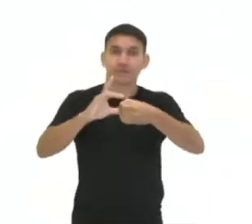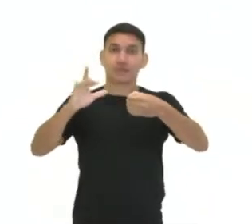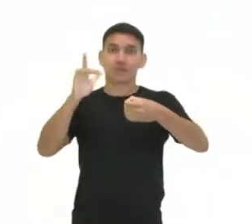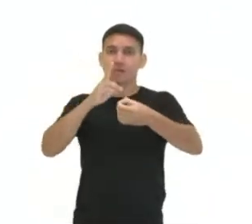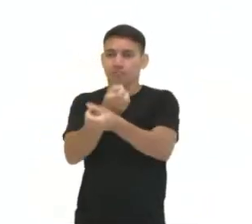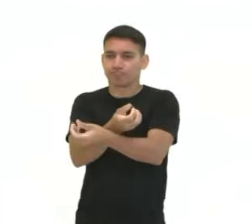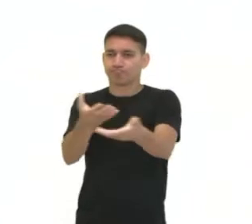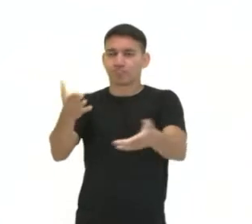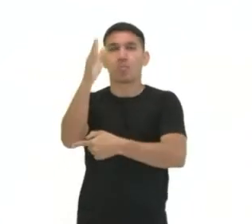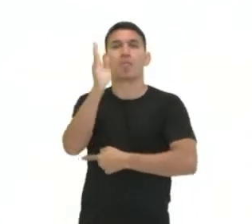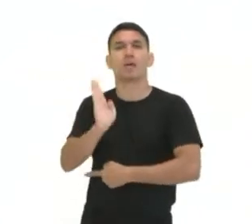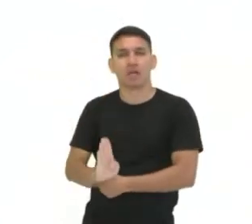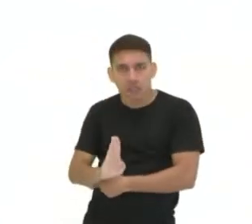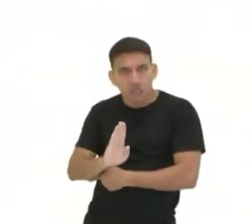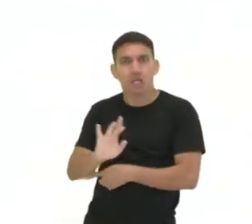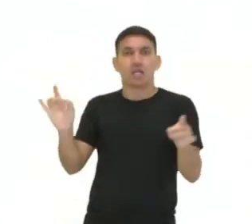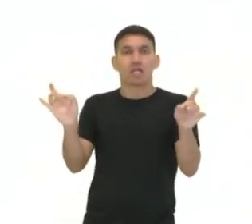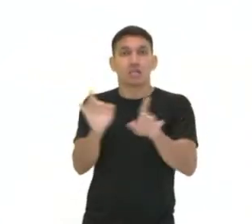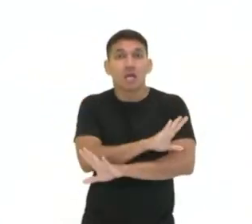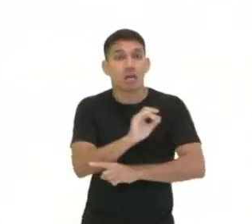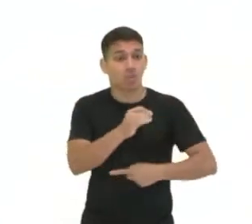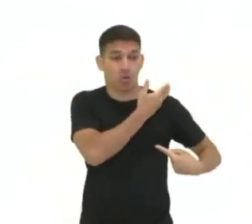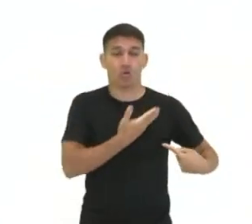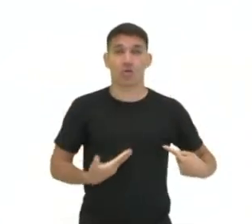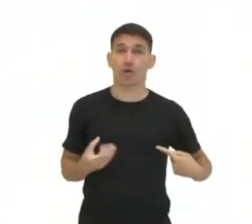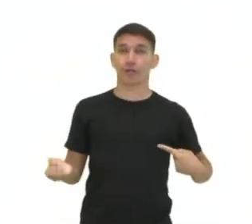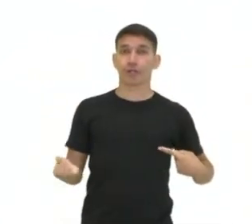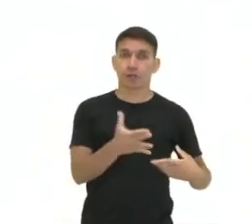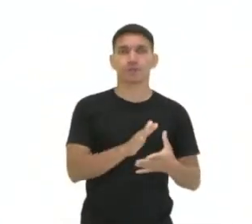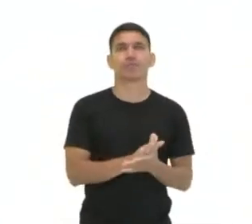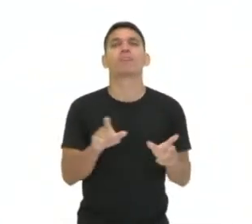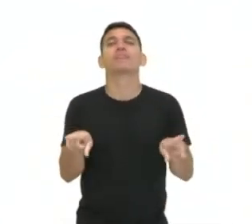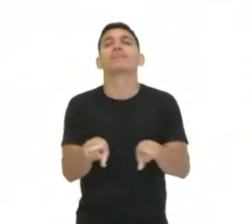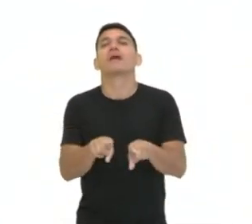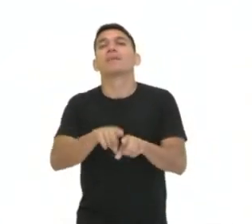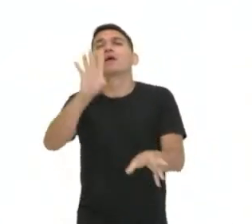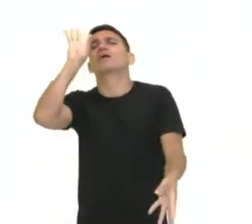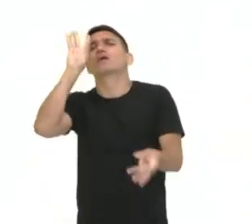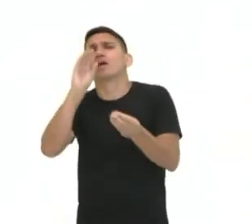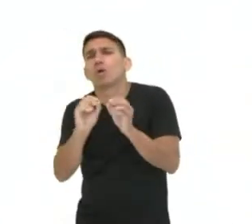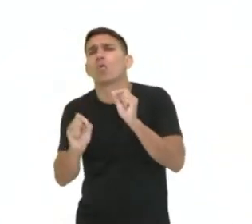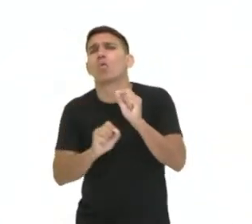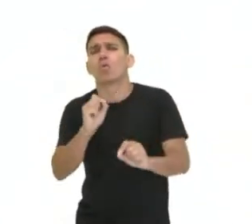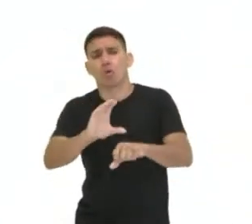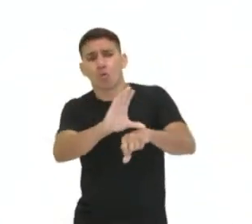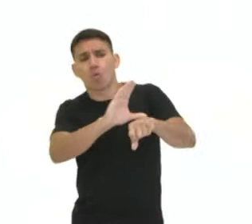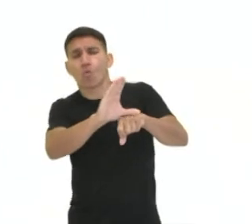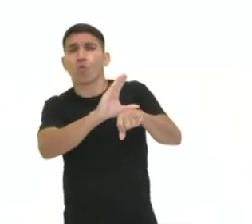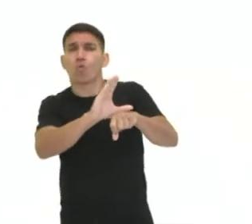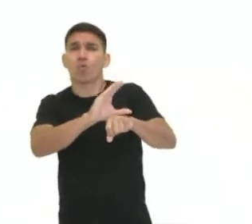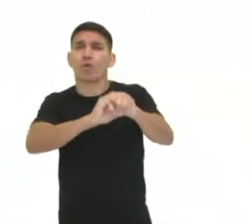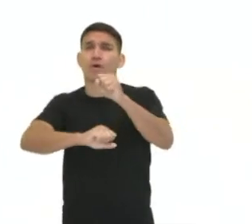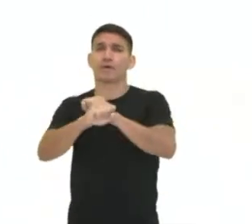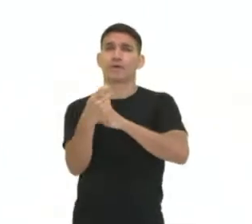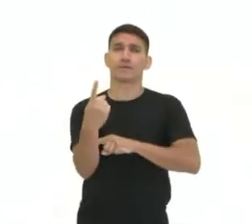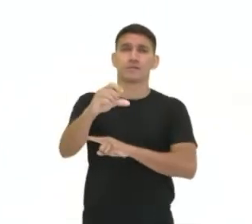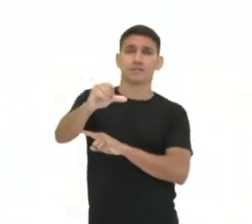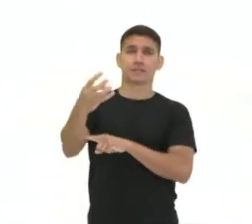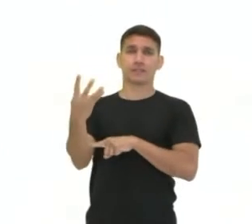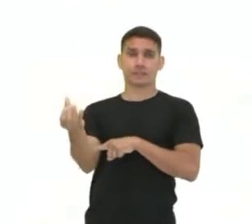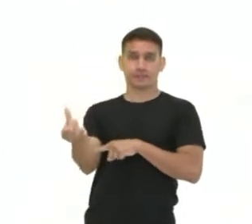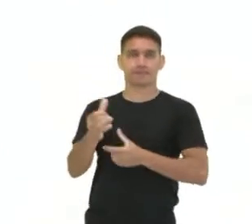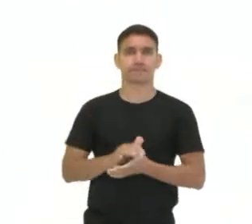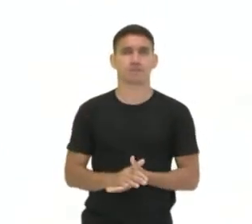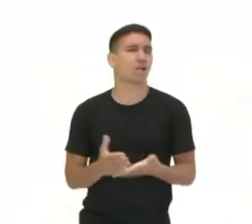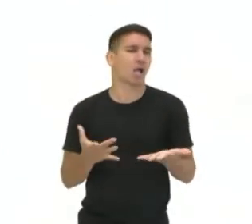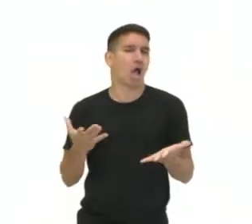do Brasil após o fim do Estado Novo. E também conhecer a Constituição de 1946. Então, vamos retomar